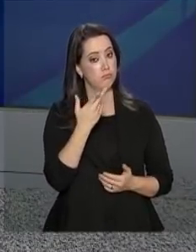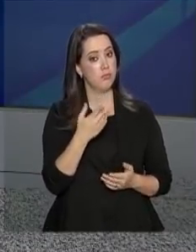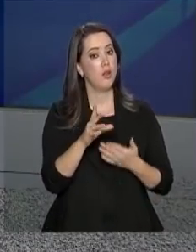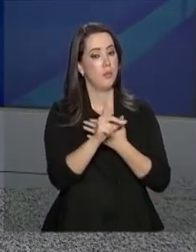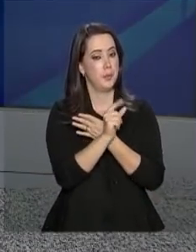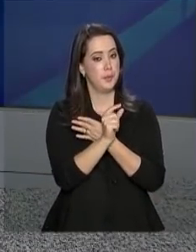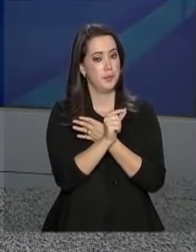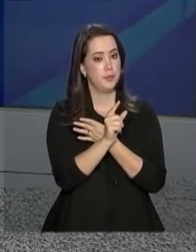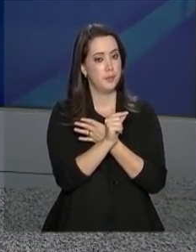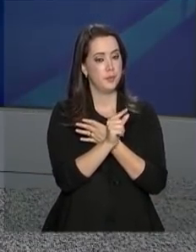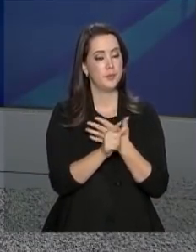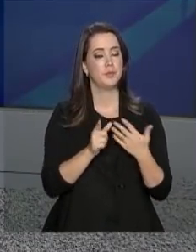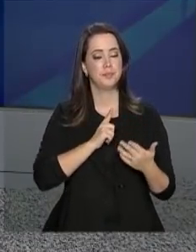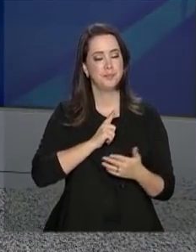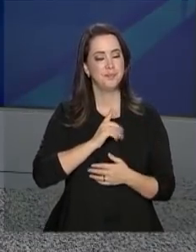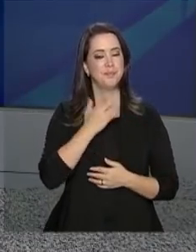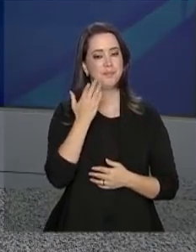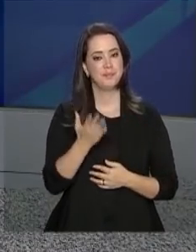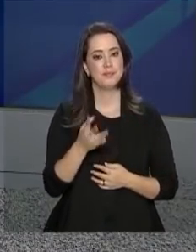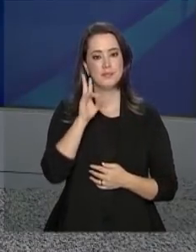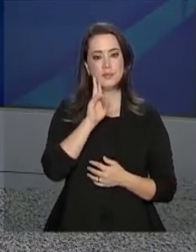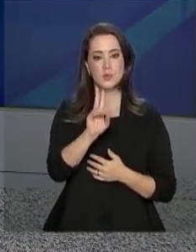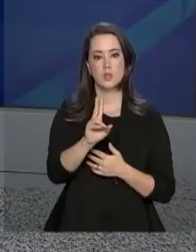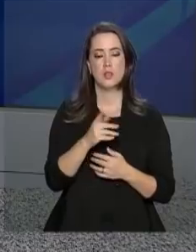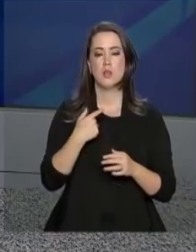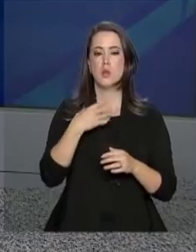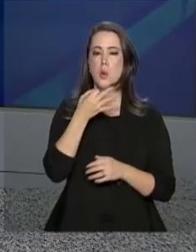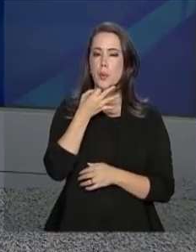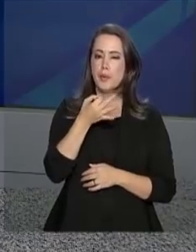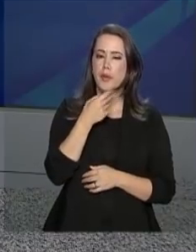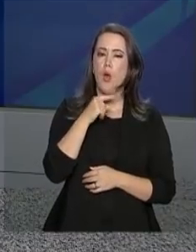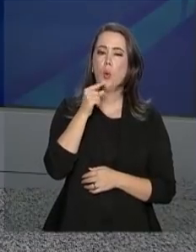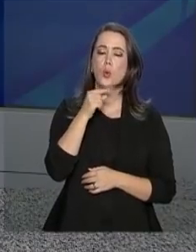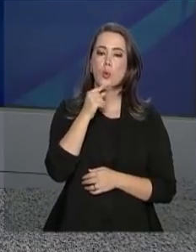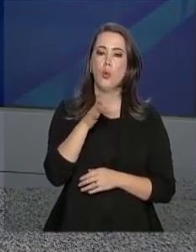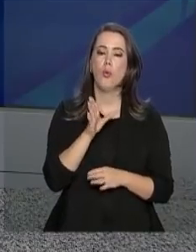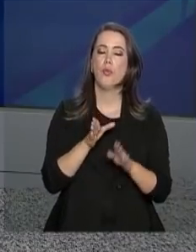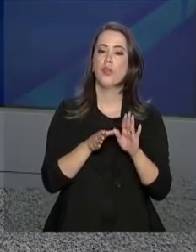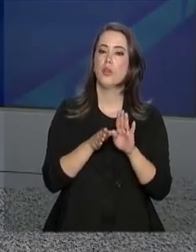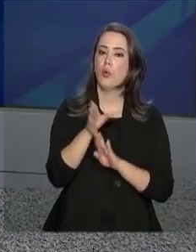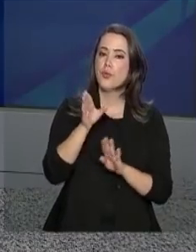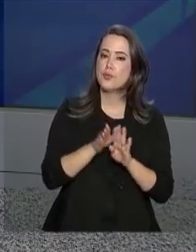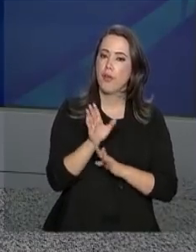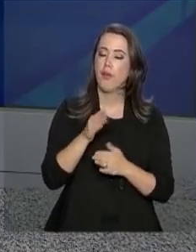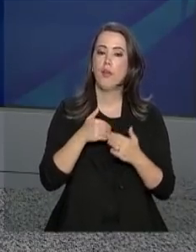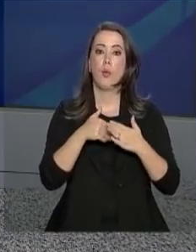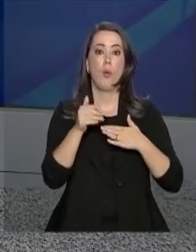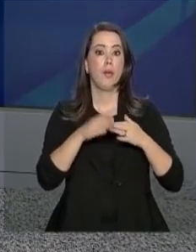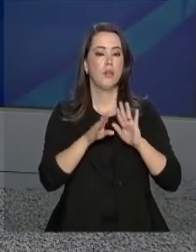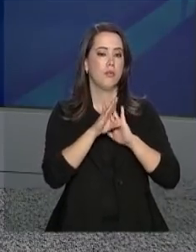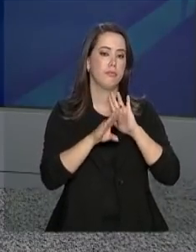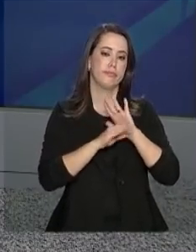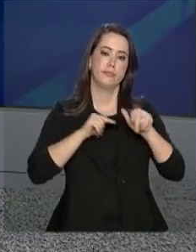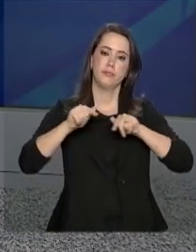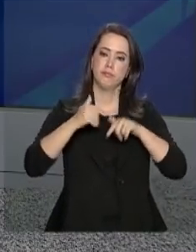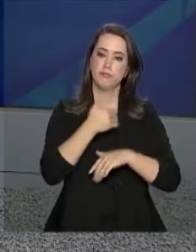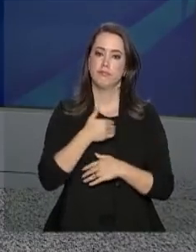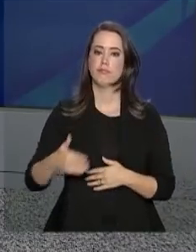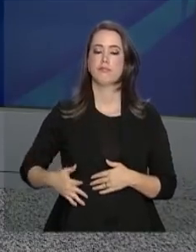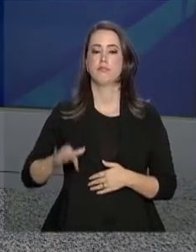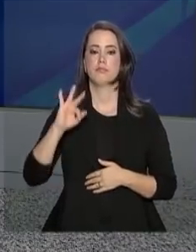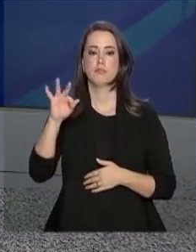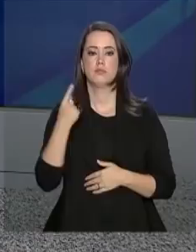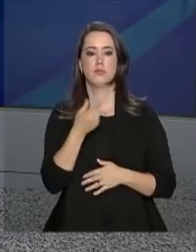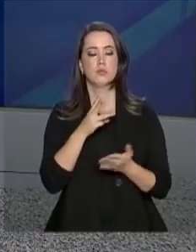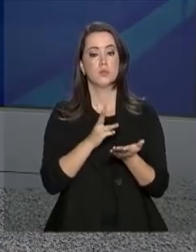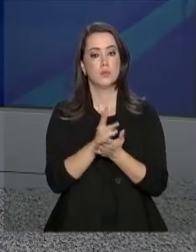acesse também o nosso perfil no Twitter e você pode ainda mandar sugestões de reportagens e dúvidas sobre programas ações do Governo Federal para o